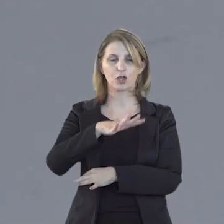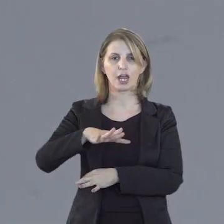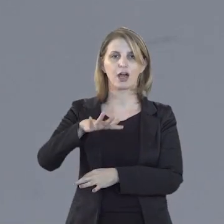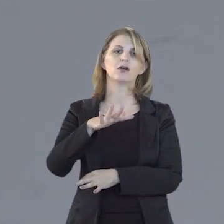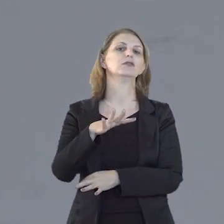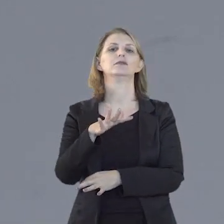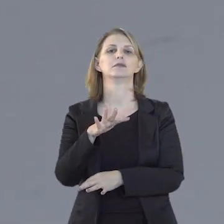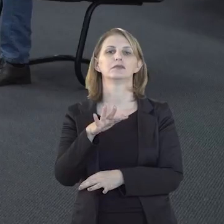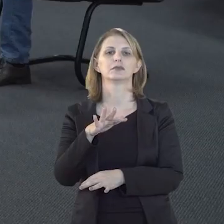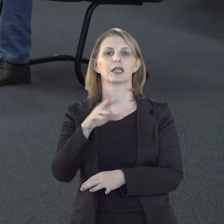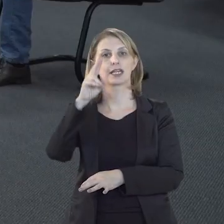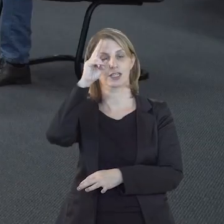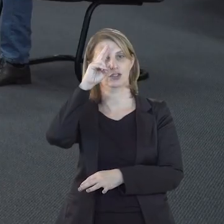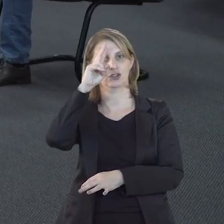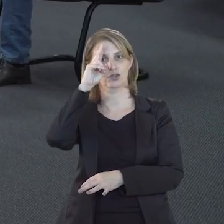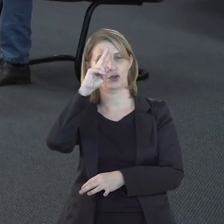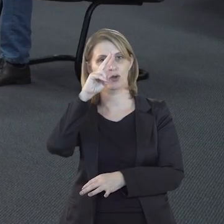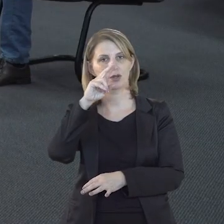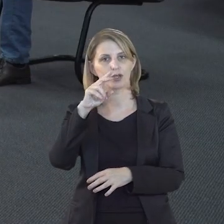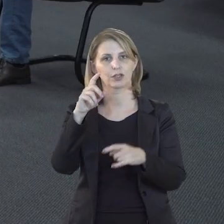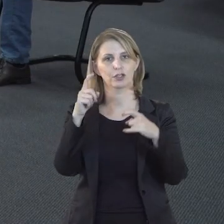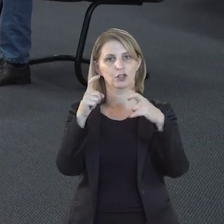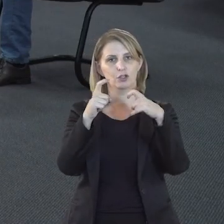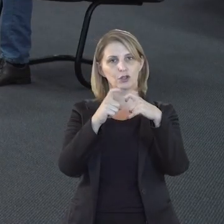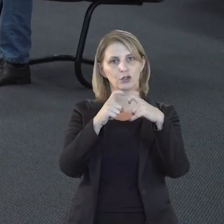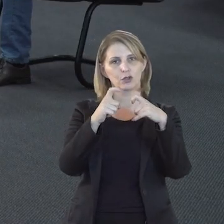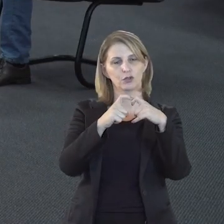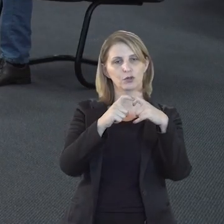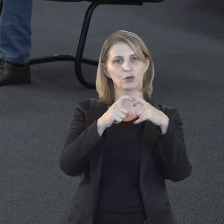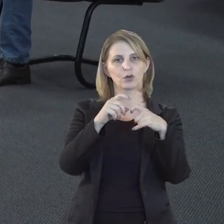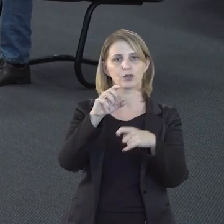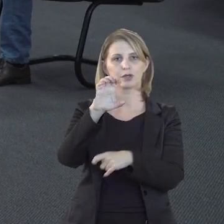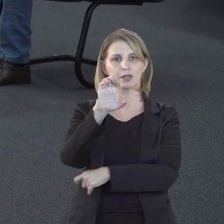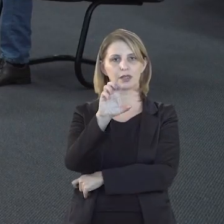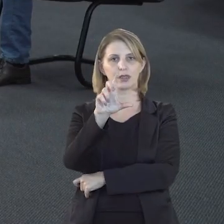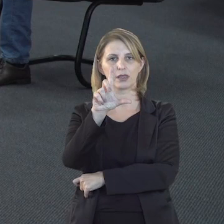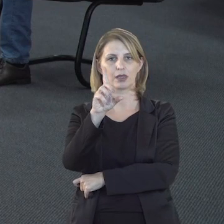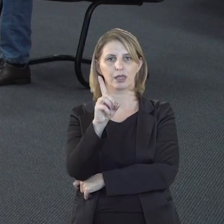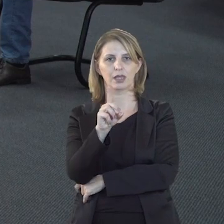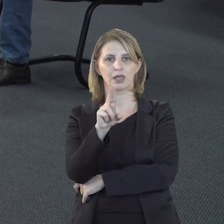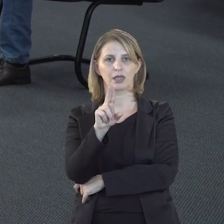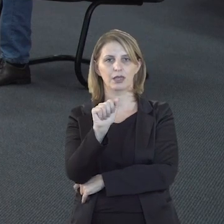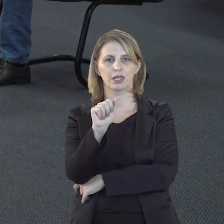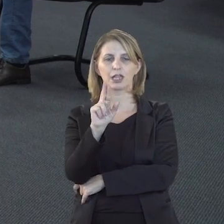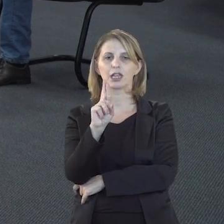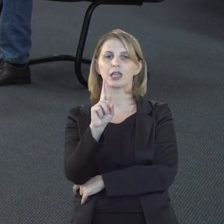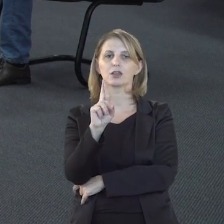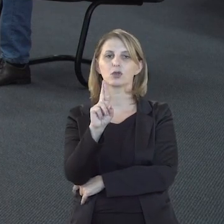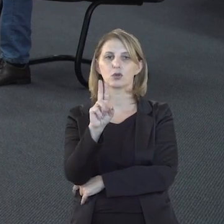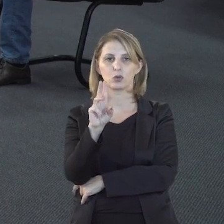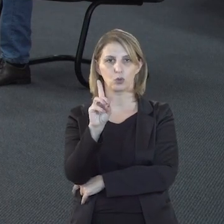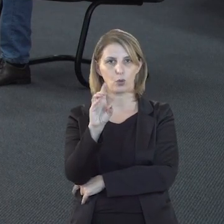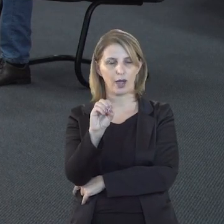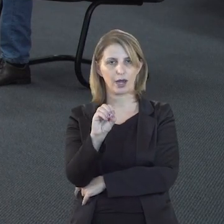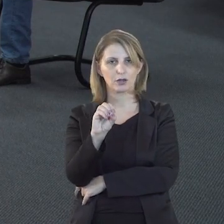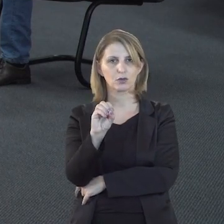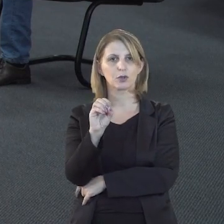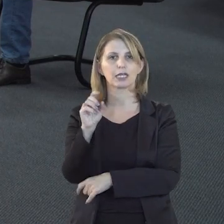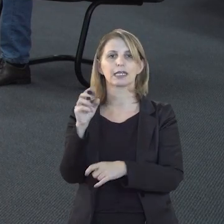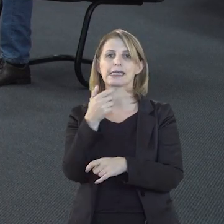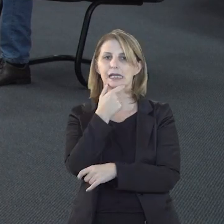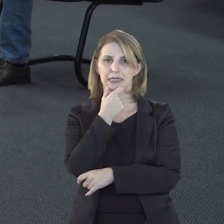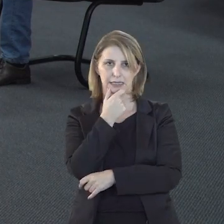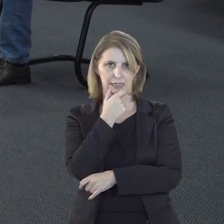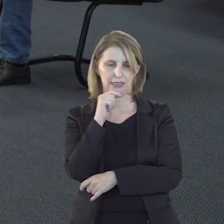assim, a terapia floral, ela falando um pouquinho da história, né? Então, o Dr. Eduardo Bach, que foi a linha que eu estudei, é um médico inglês